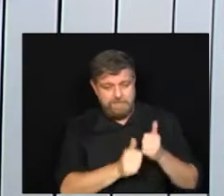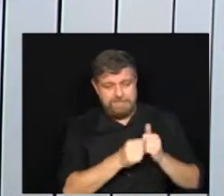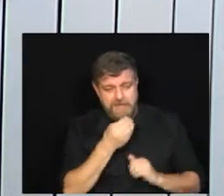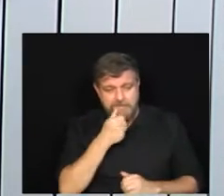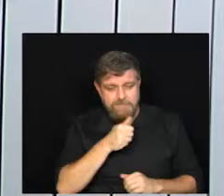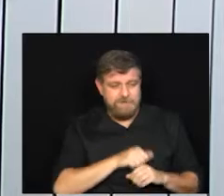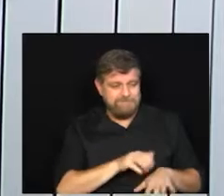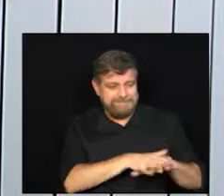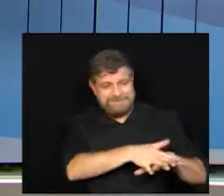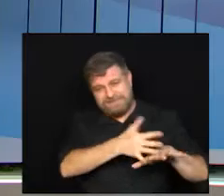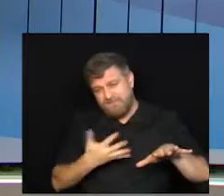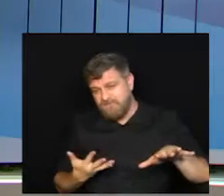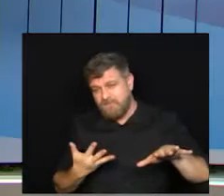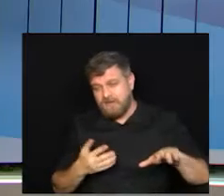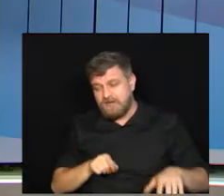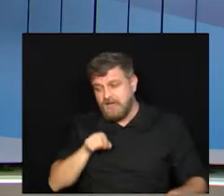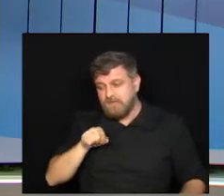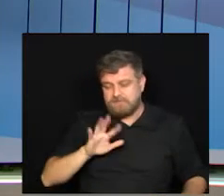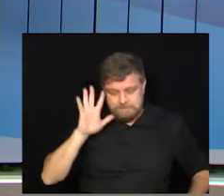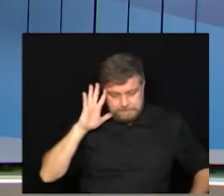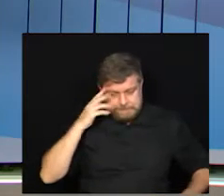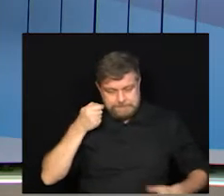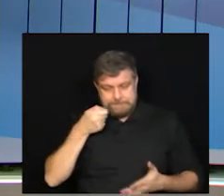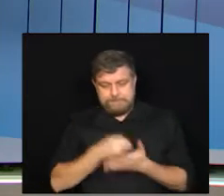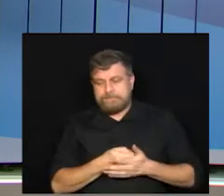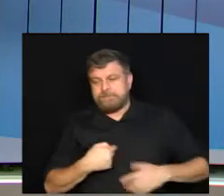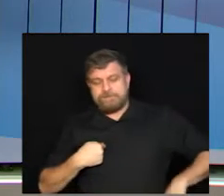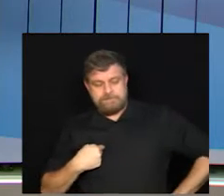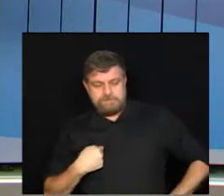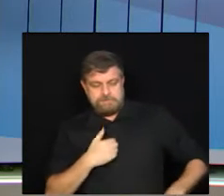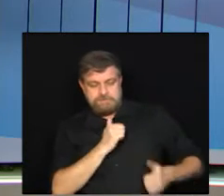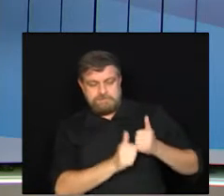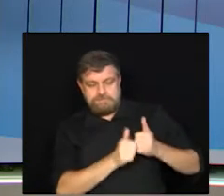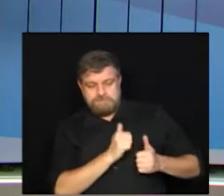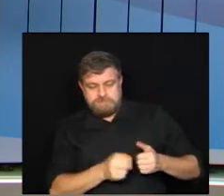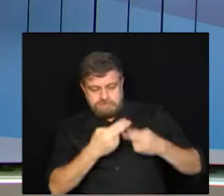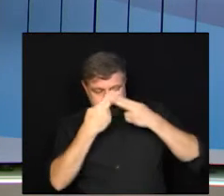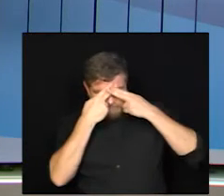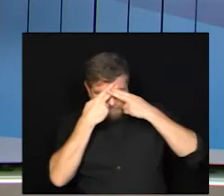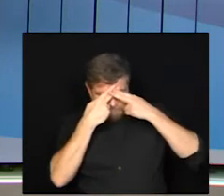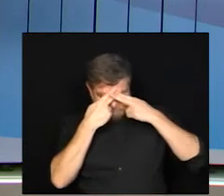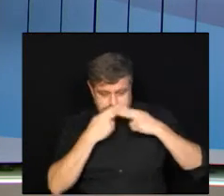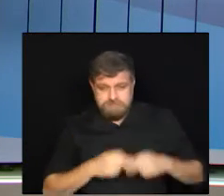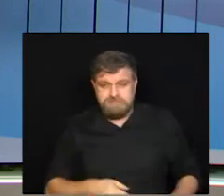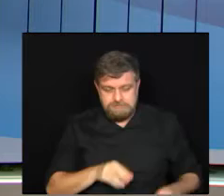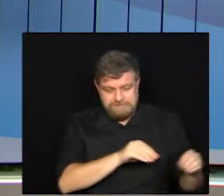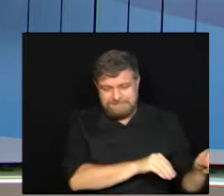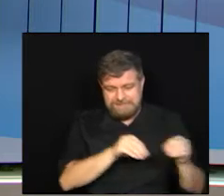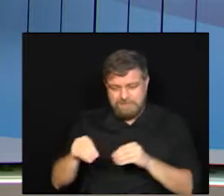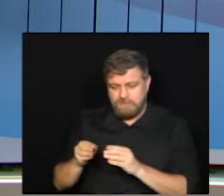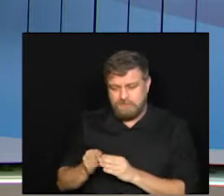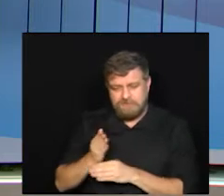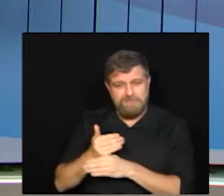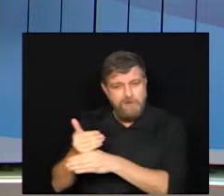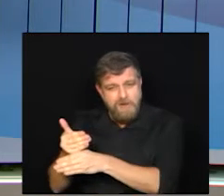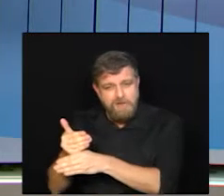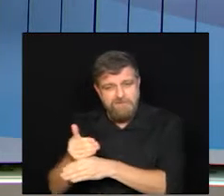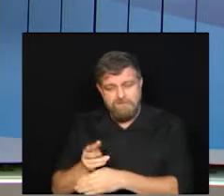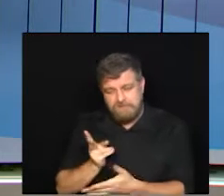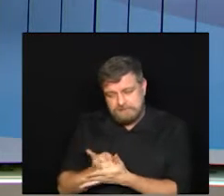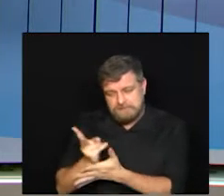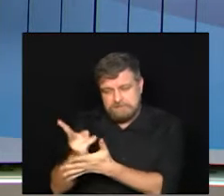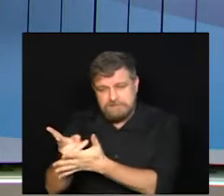fora. E aí, a sua decepção com o futebol foi algo muito grande? Você já foi continuar no esporte,